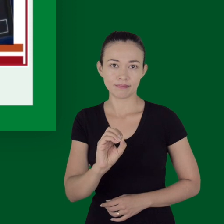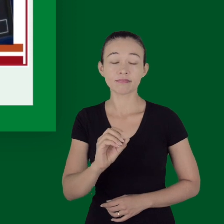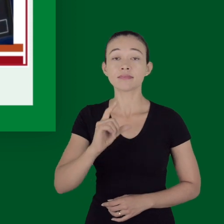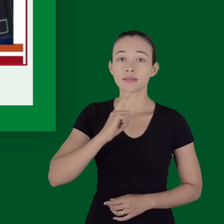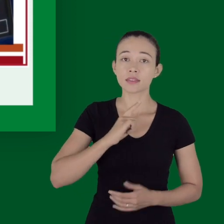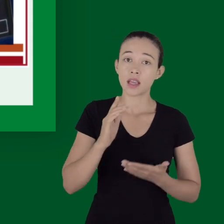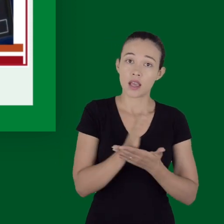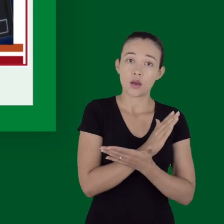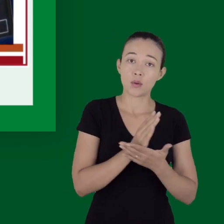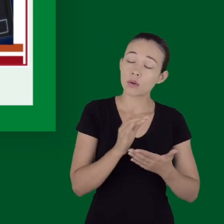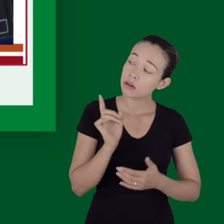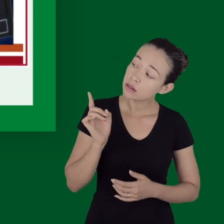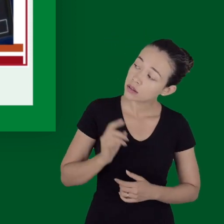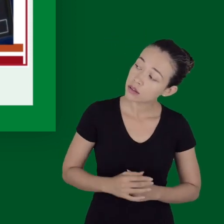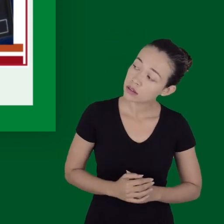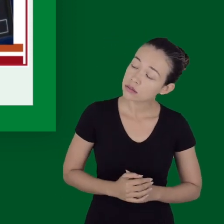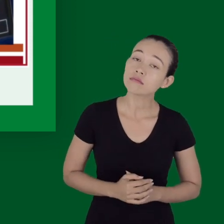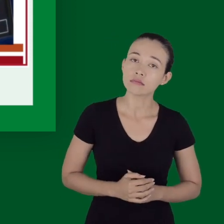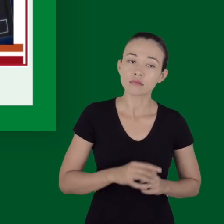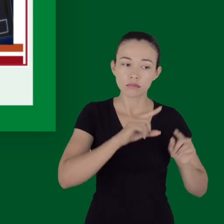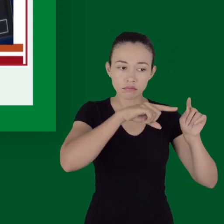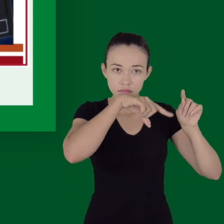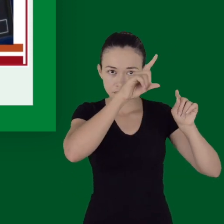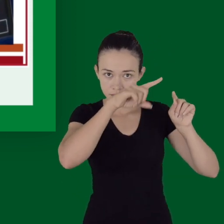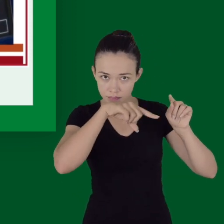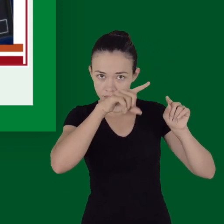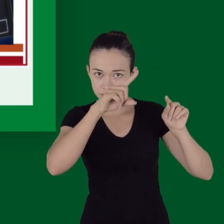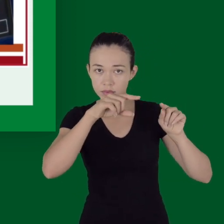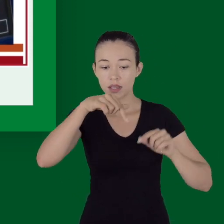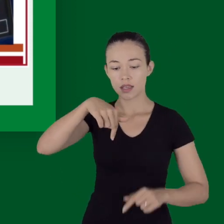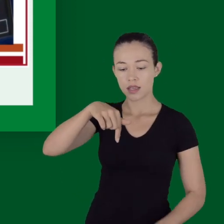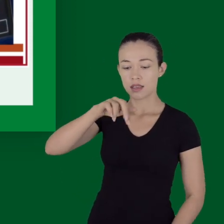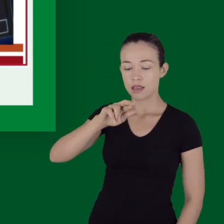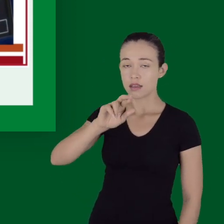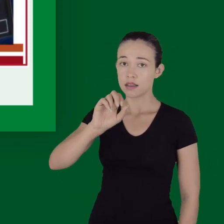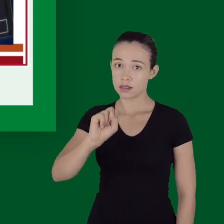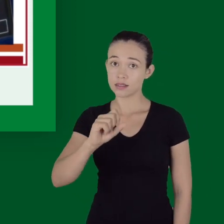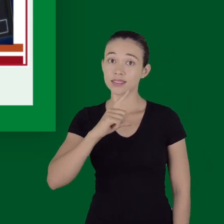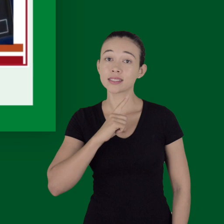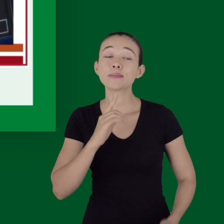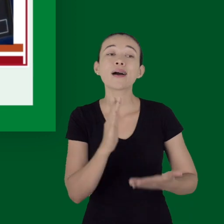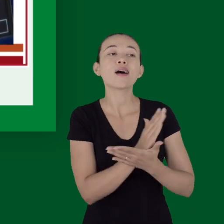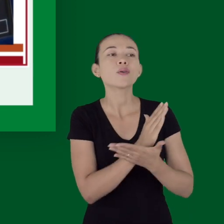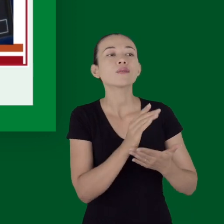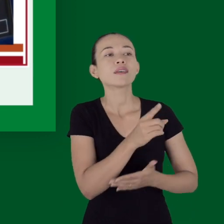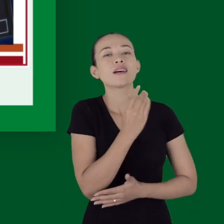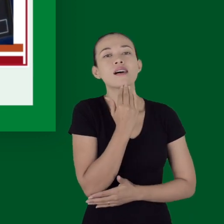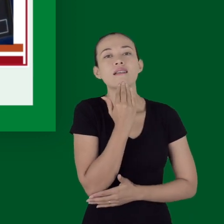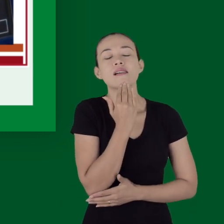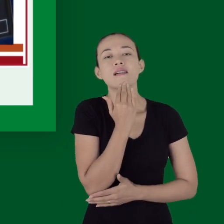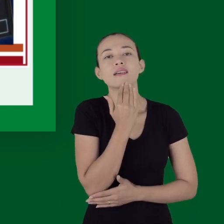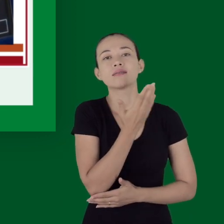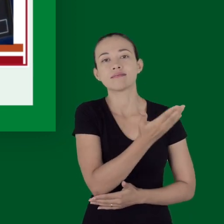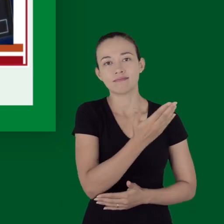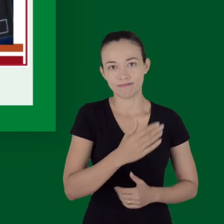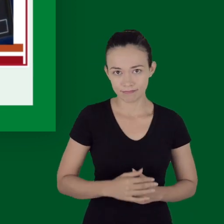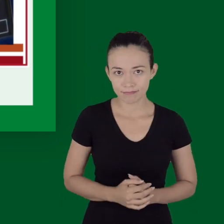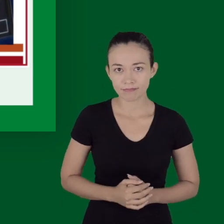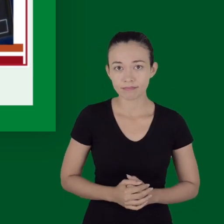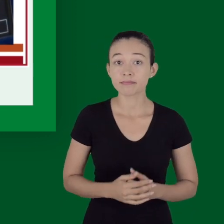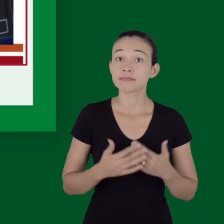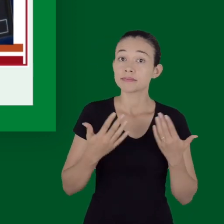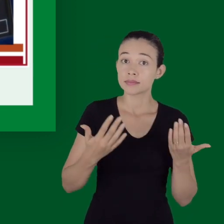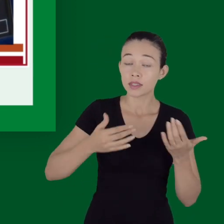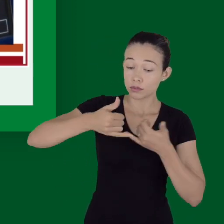por exemplo. Existem espículas com QRS, ainda existe espícula sem QRS. Ainda não está capturando